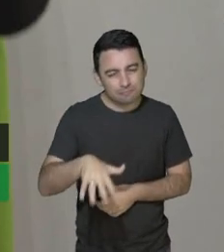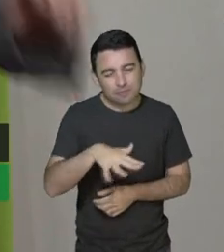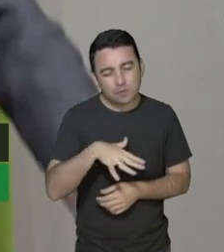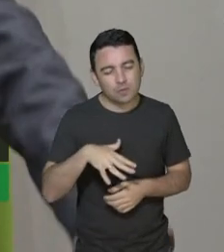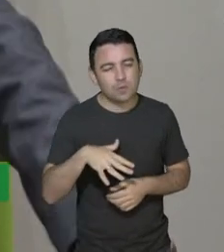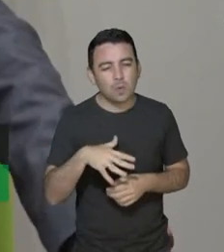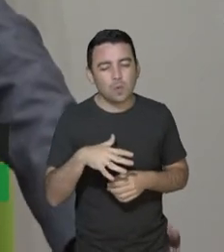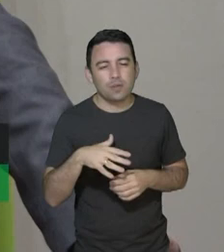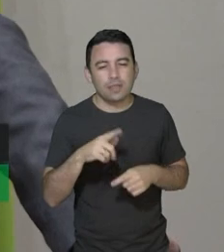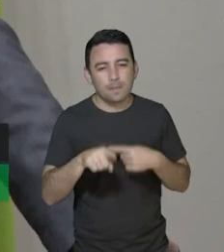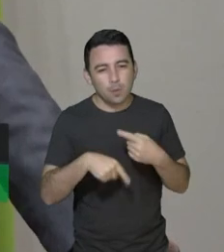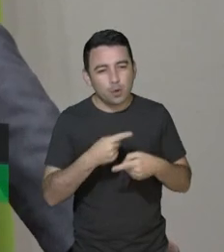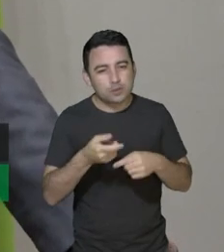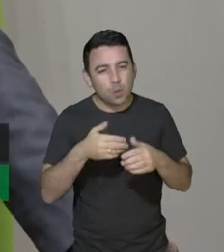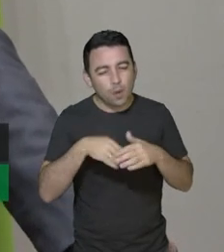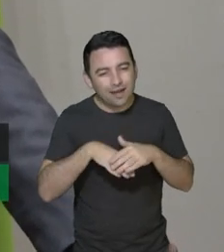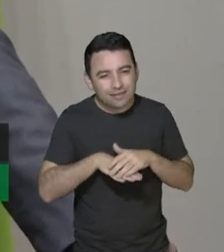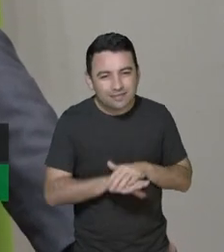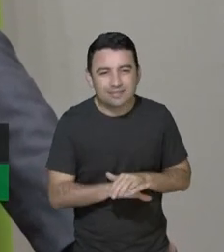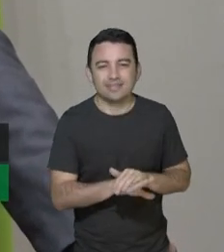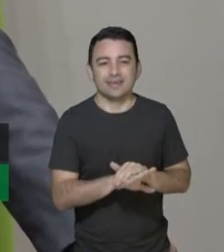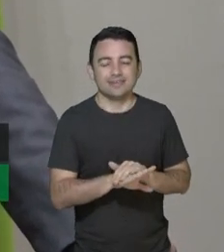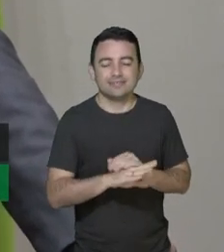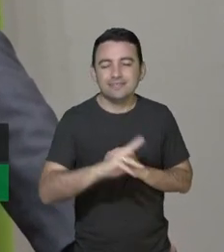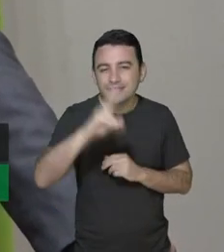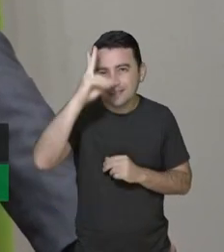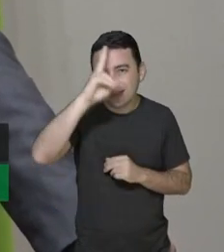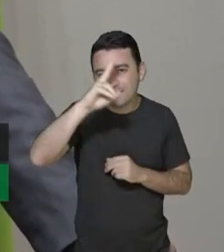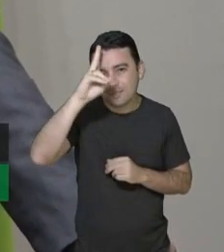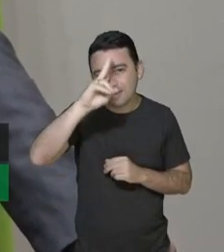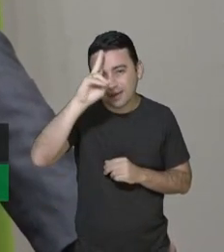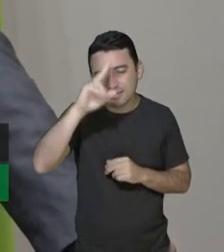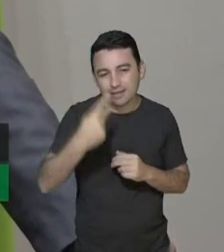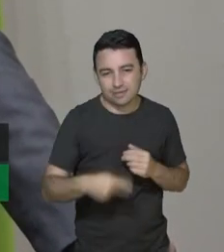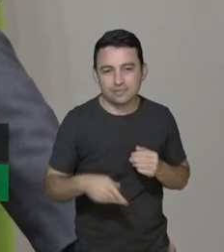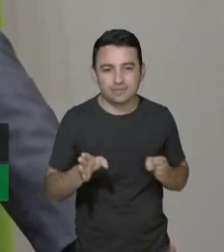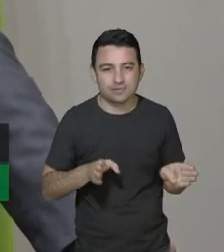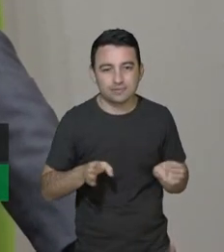como recordação desse mandato, Fernando,